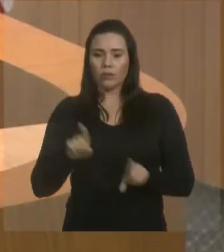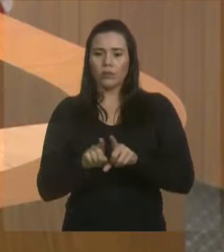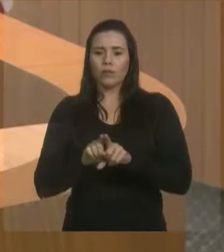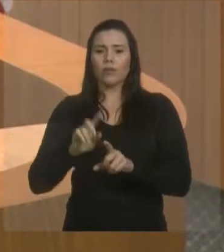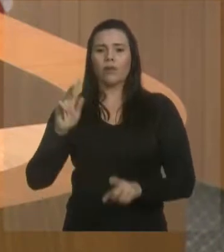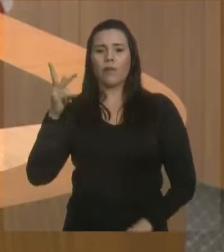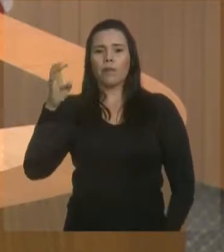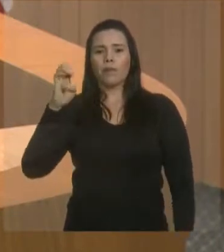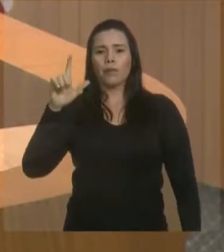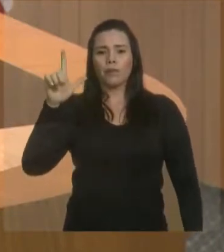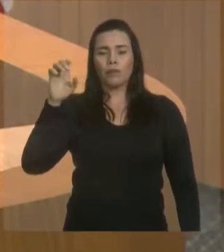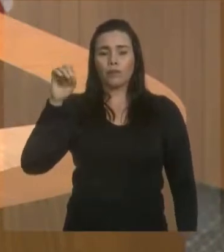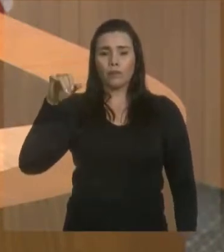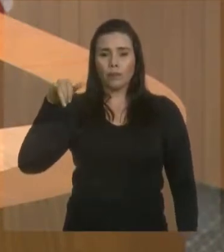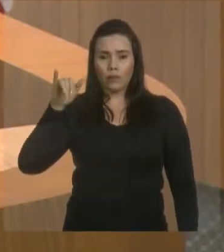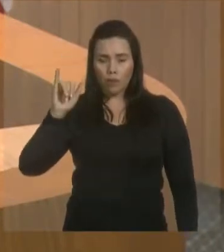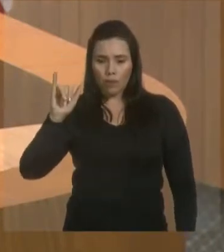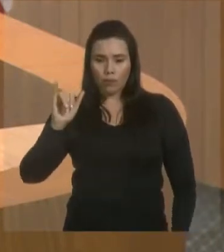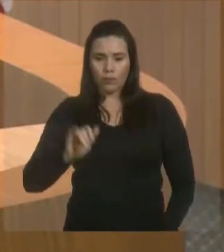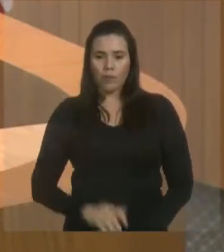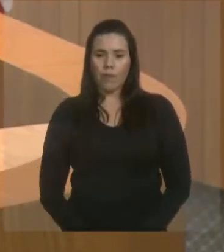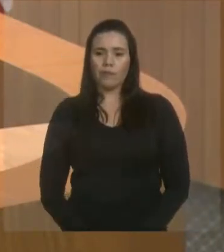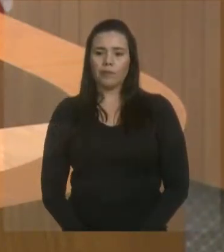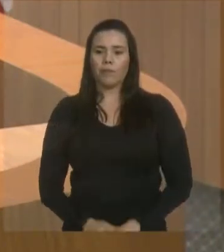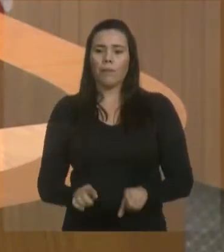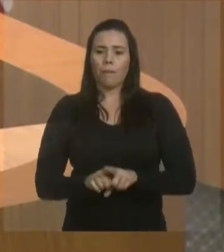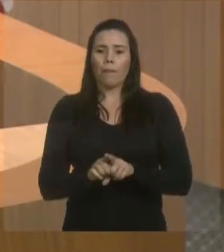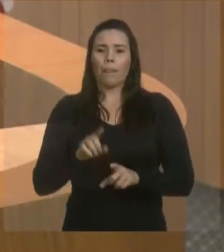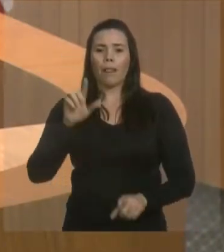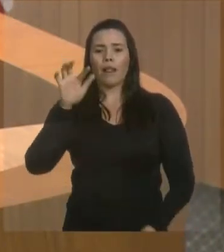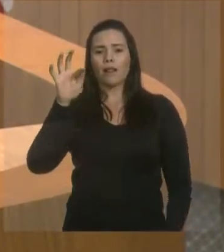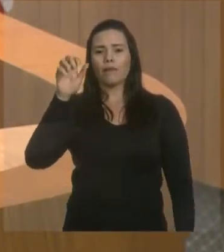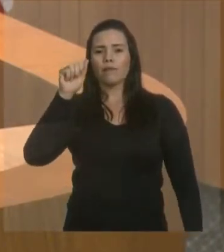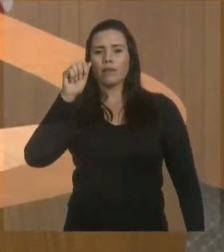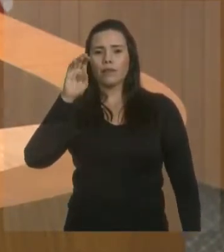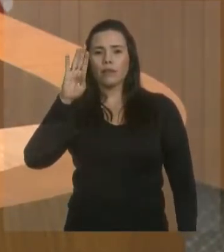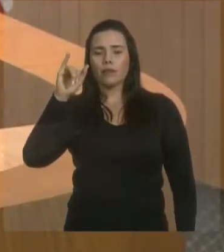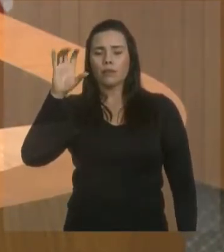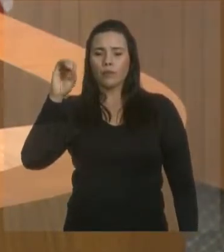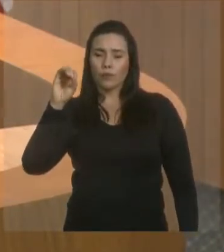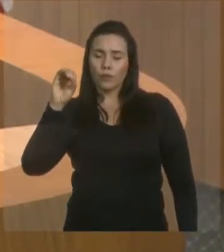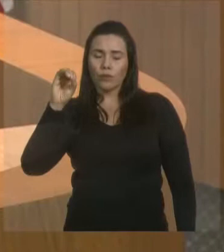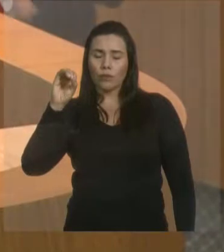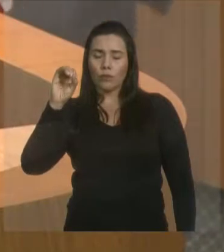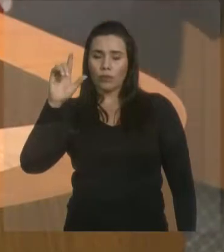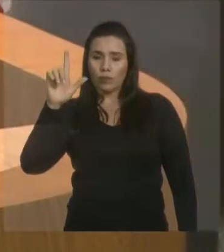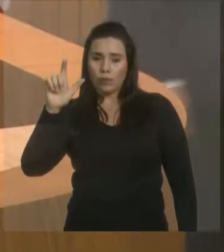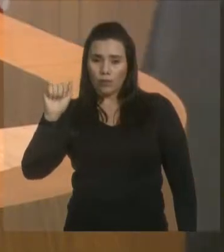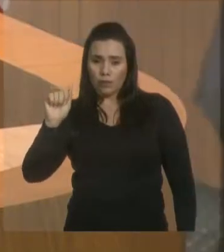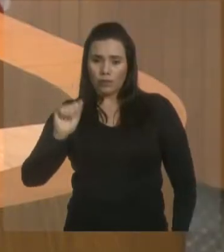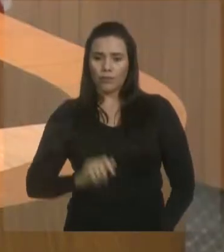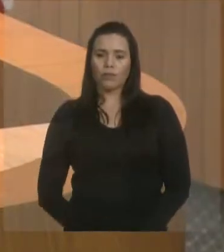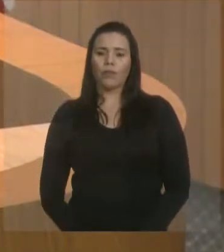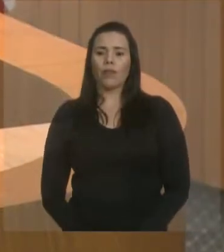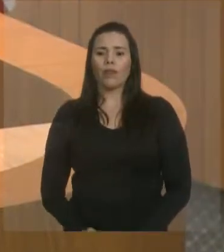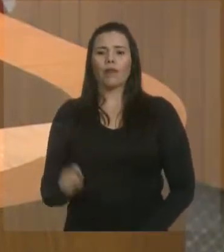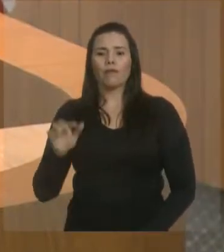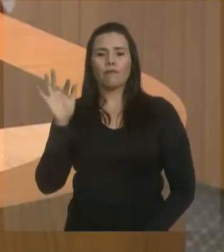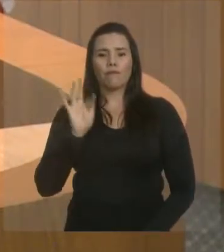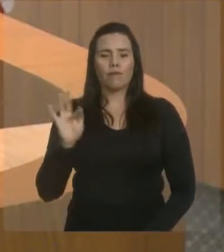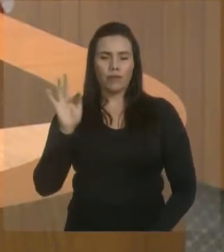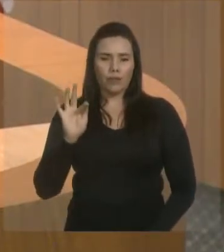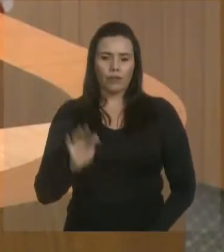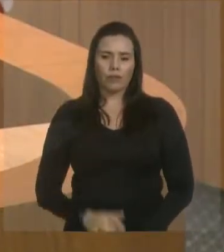do Sindicato dos Bancários, a senhora Fabíola Latino, da Federação dos Urbanitários do Centro-Norte,